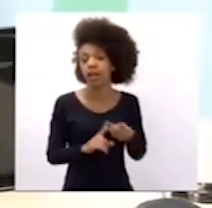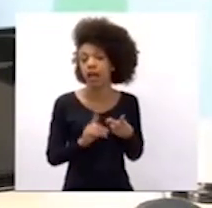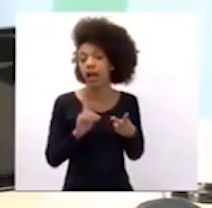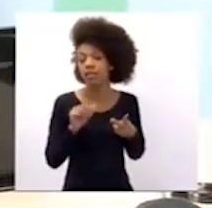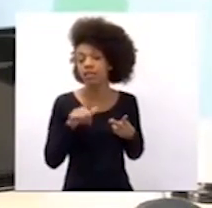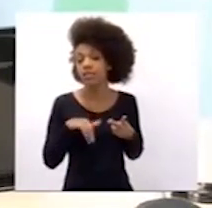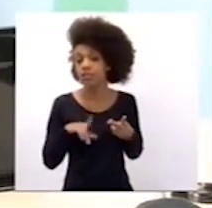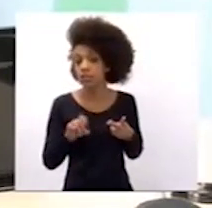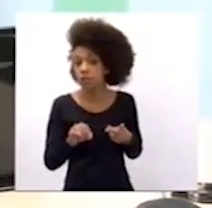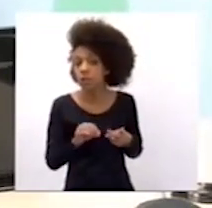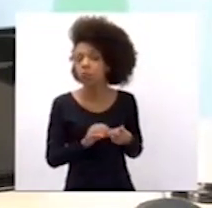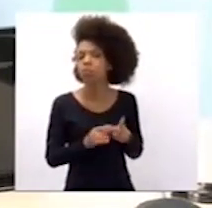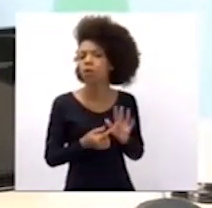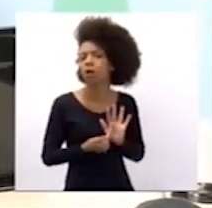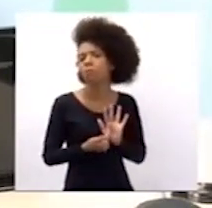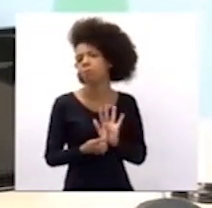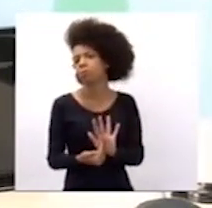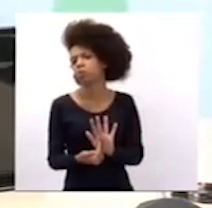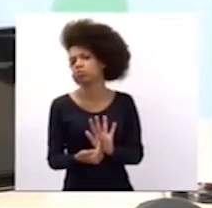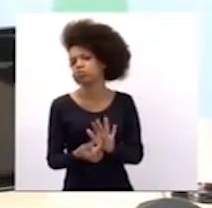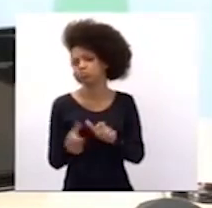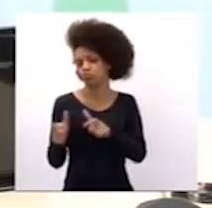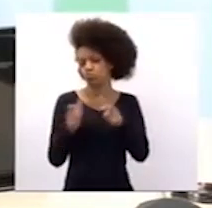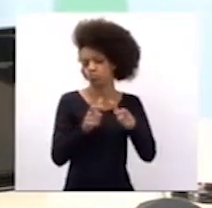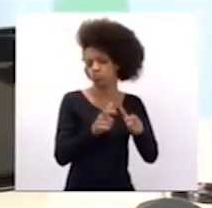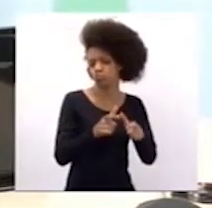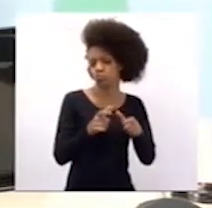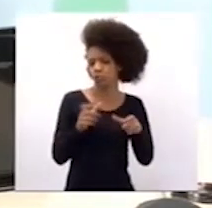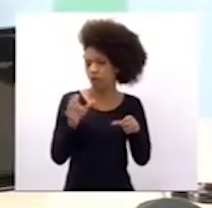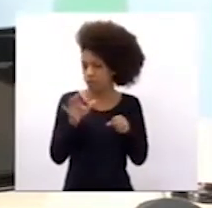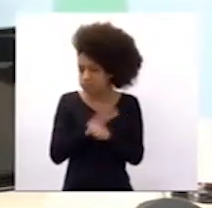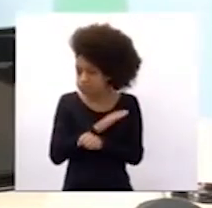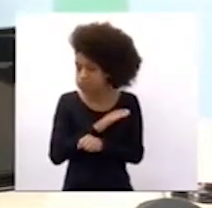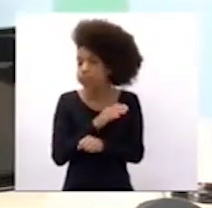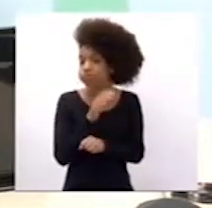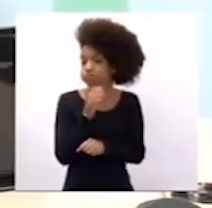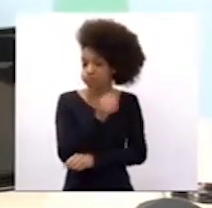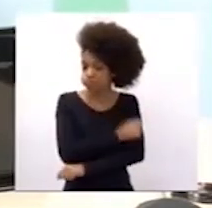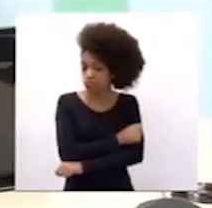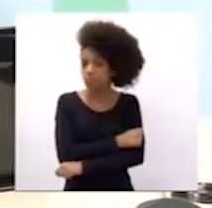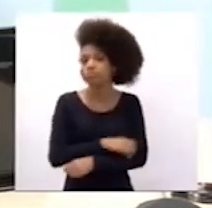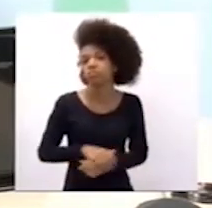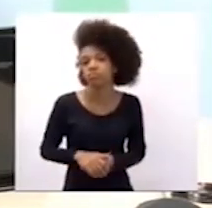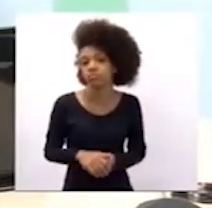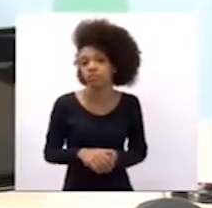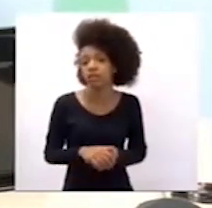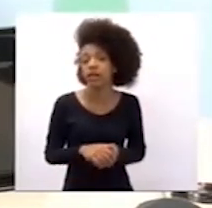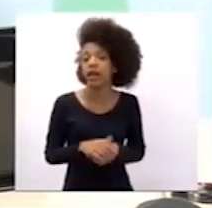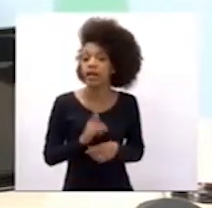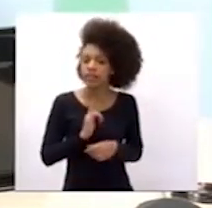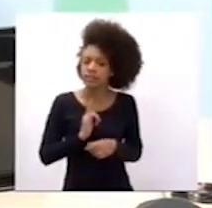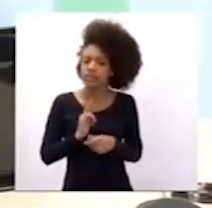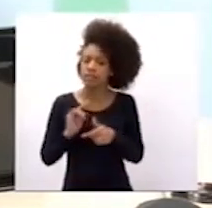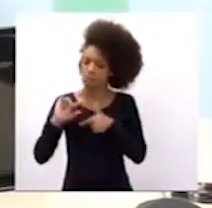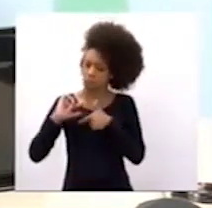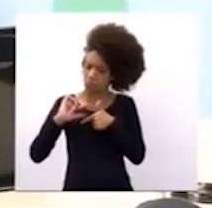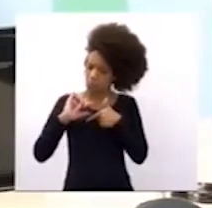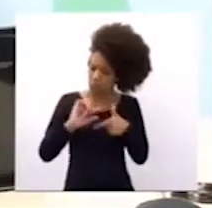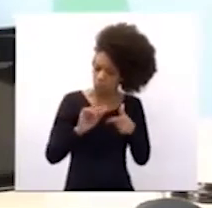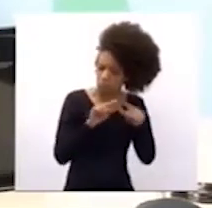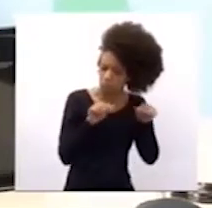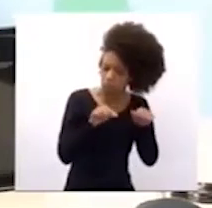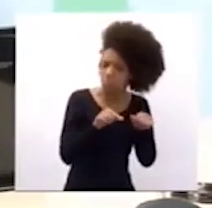salas cheias de alunos. A Miriam disse que tem salas tradicionais. O